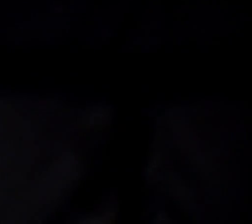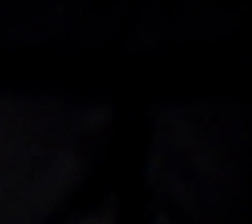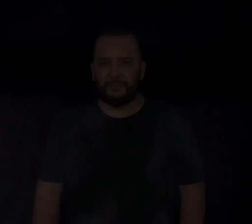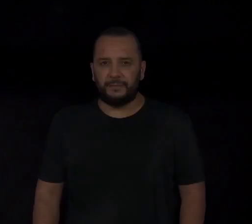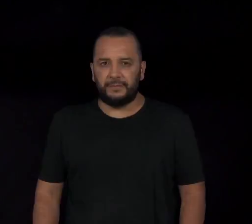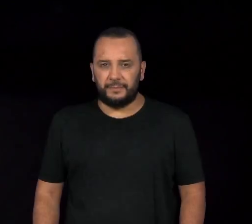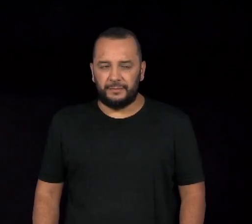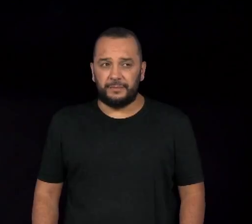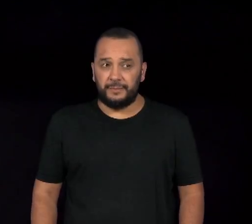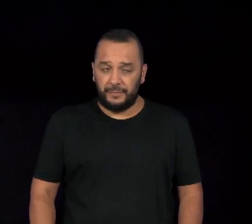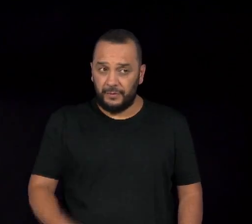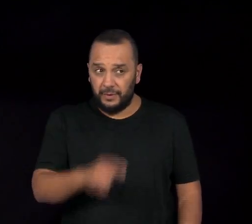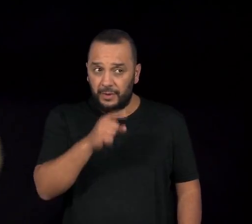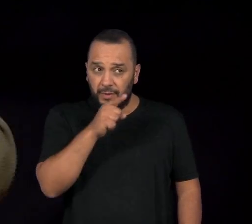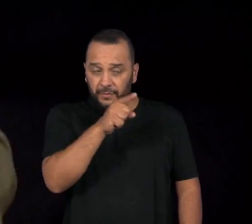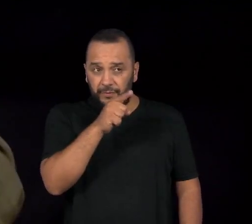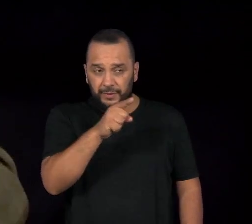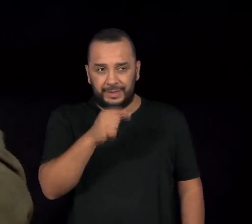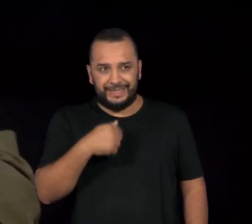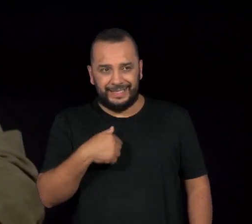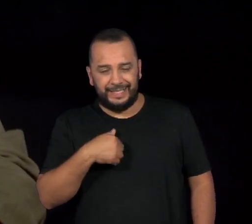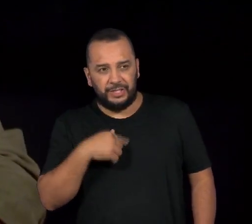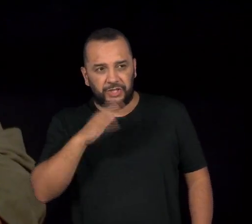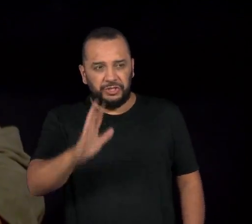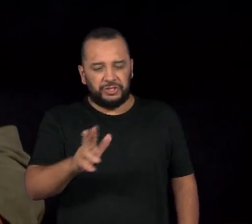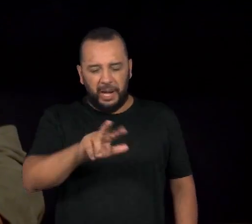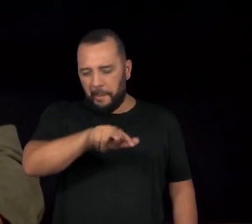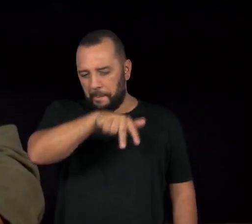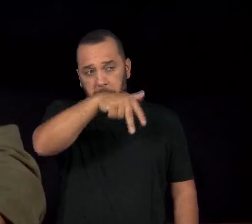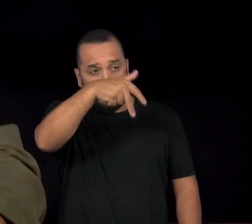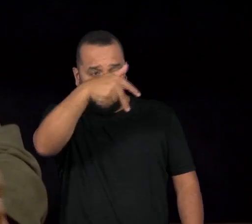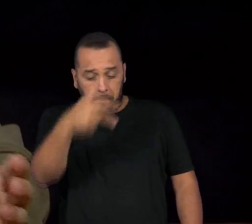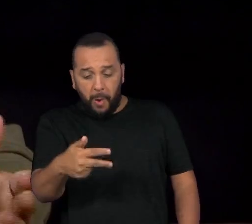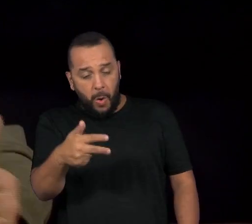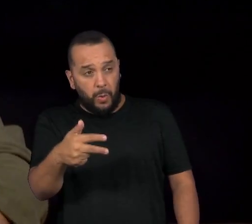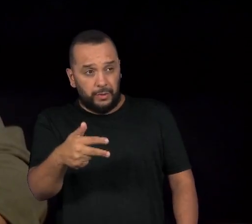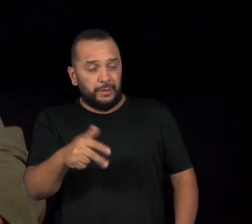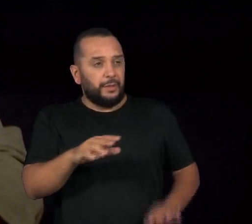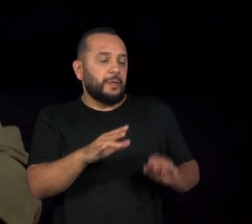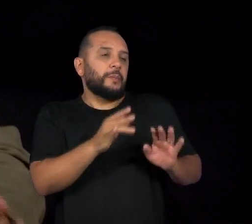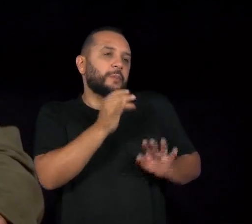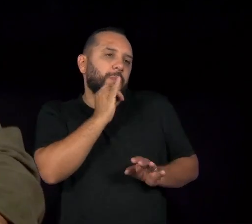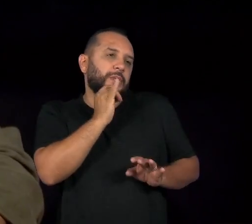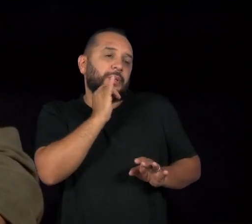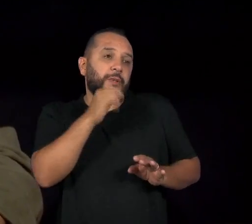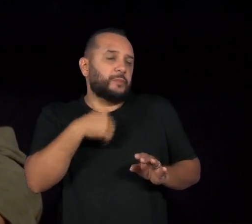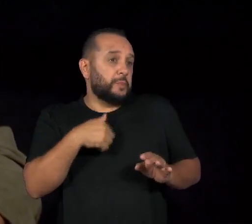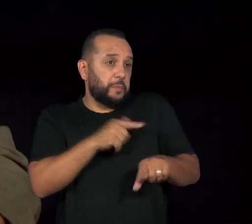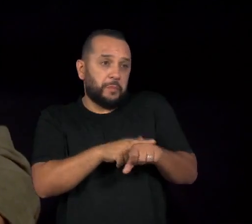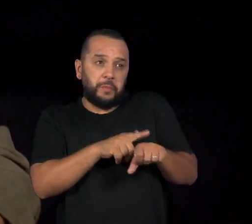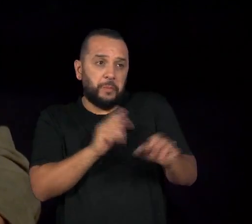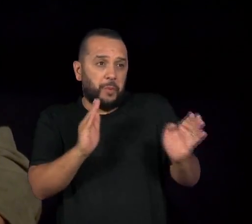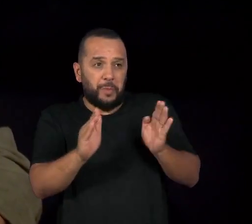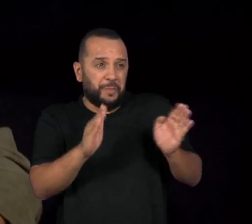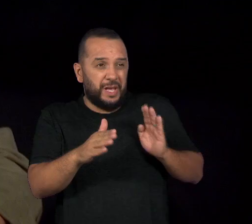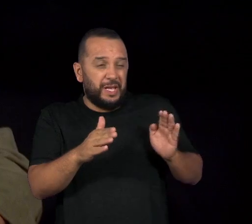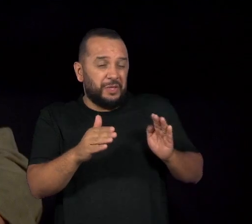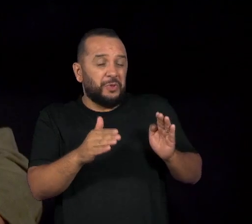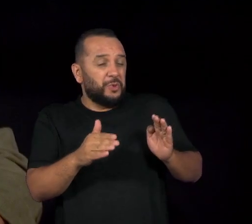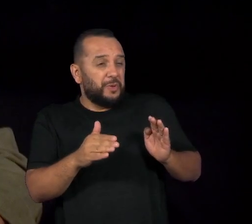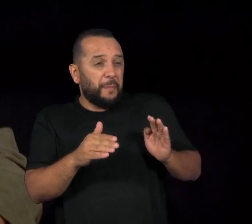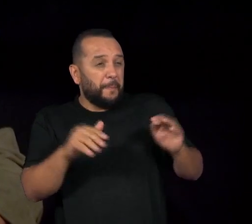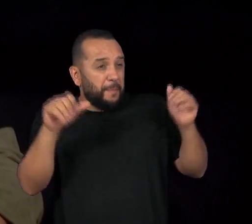Quando você está no chão, né, na hora que você está na pior ali, na